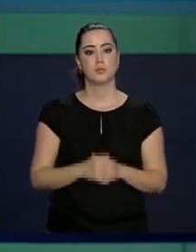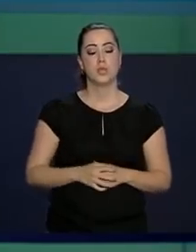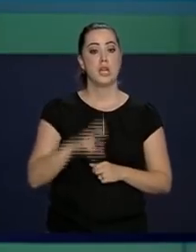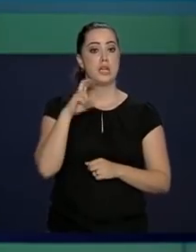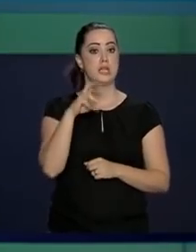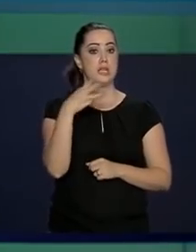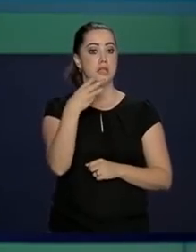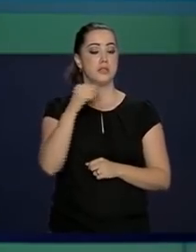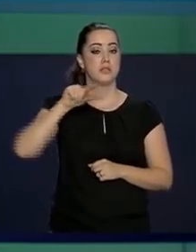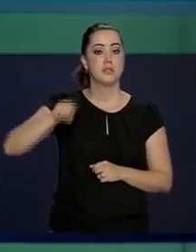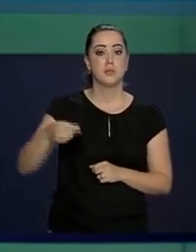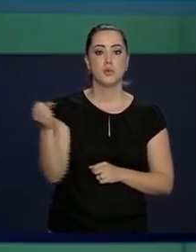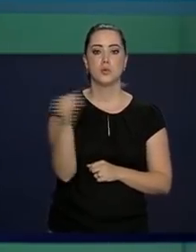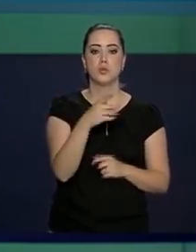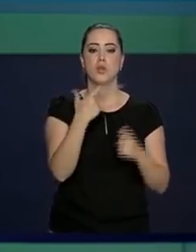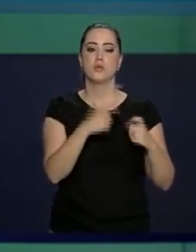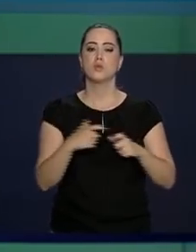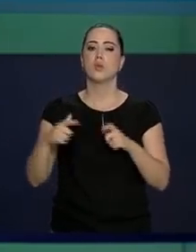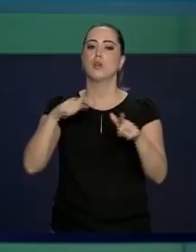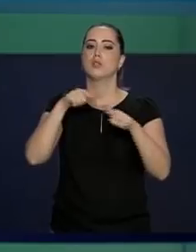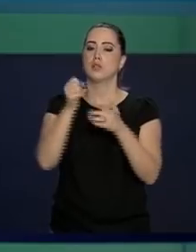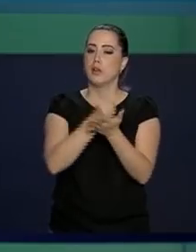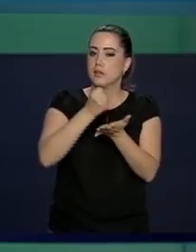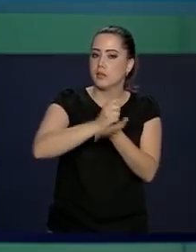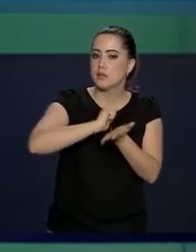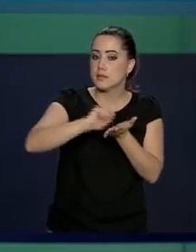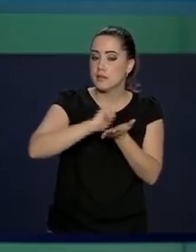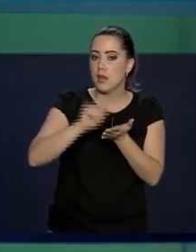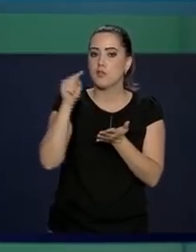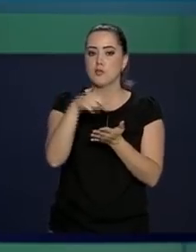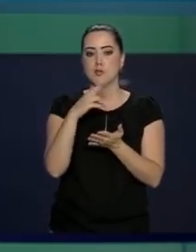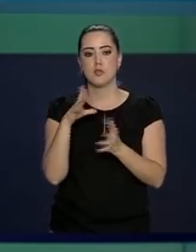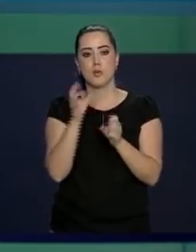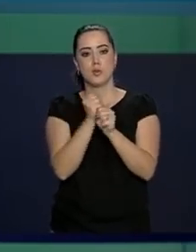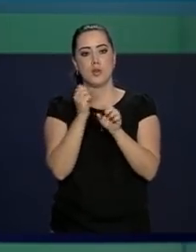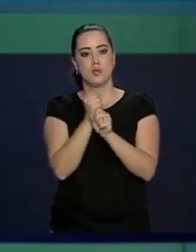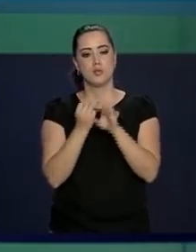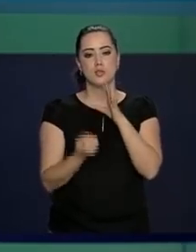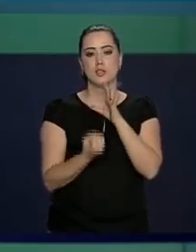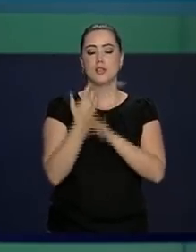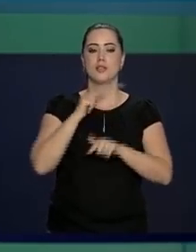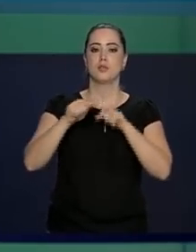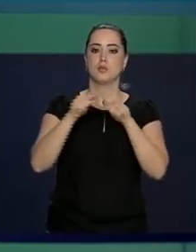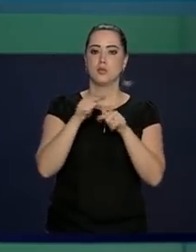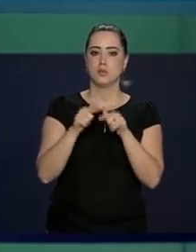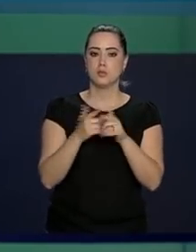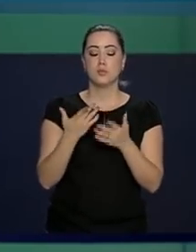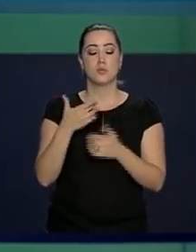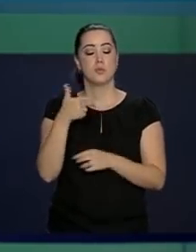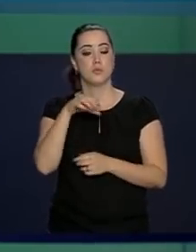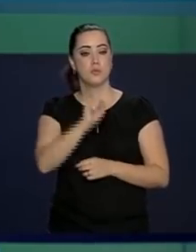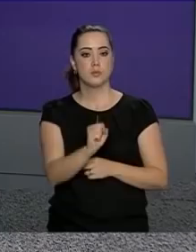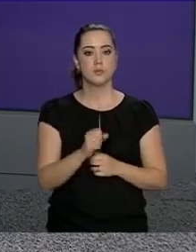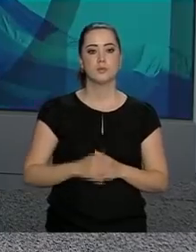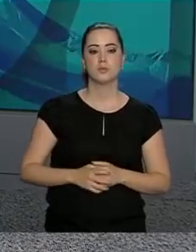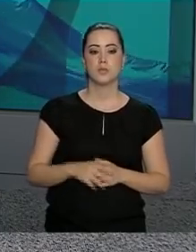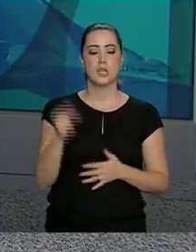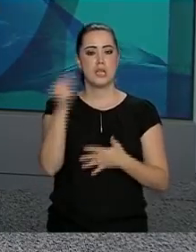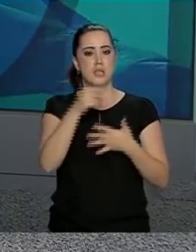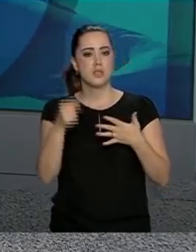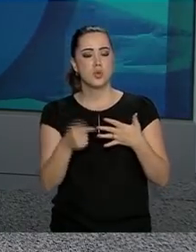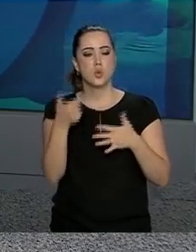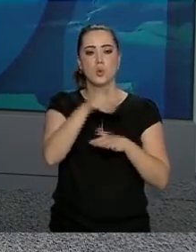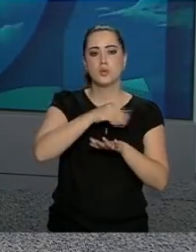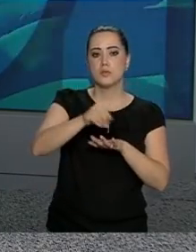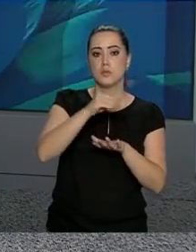530 mil novos postos de trabalho com carteira assinada. Esse foi o saldo da geração de empregos em 2018. Essas e